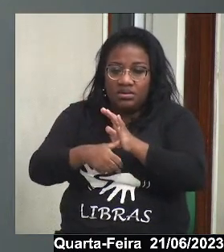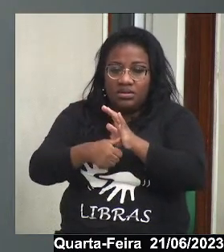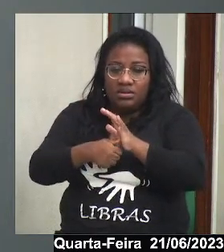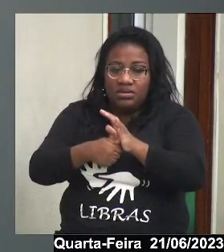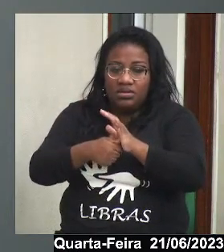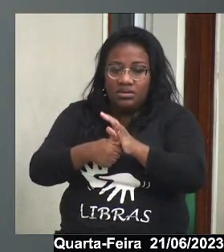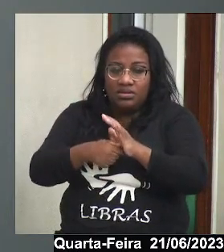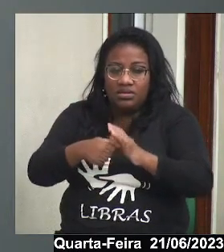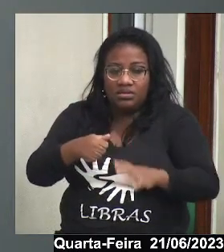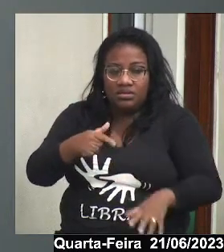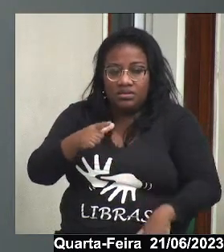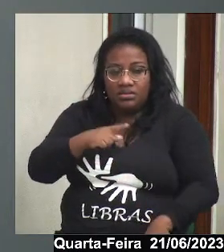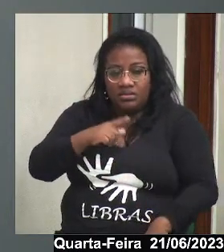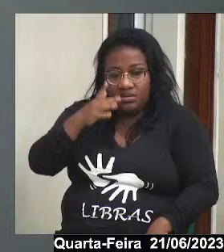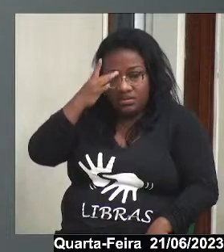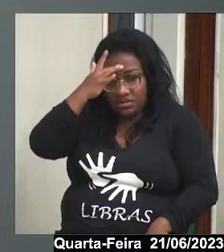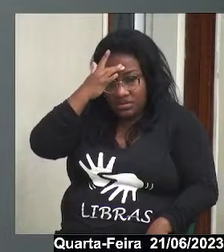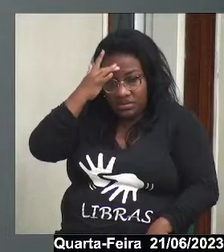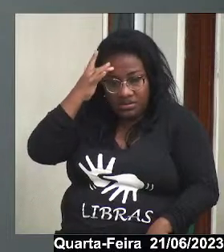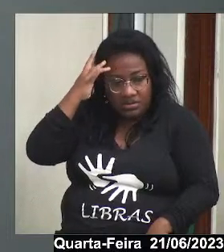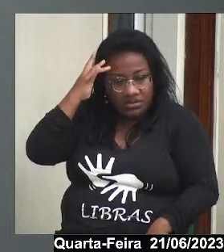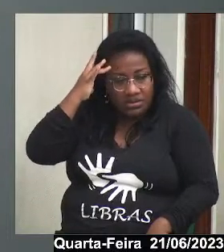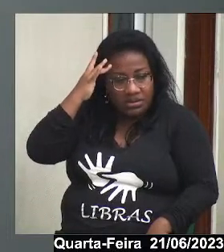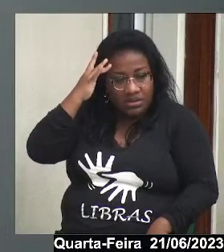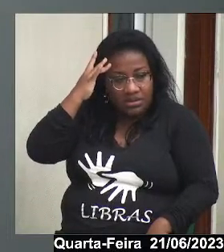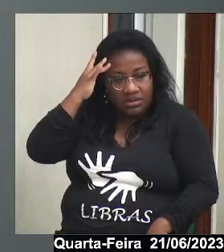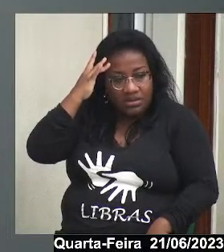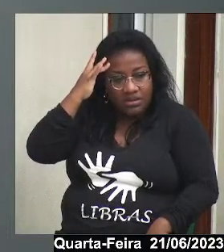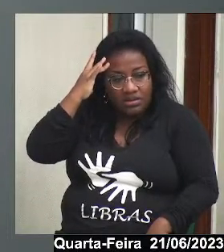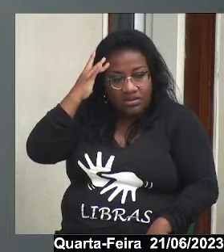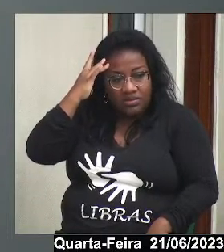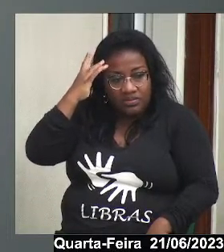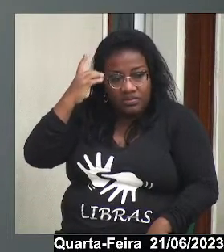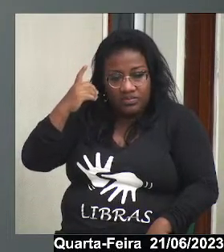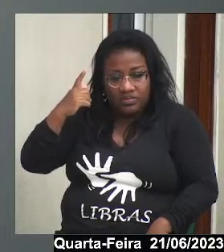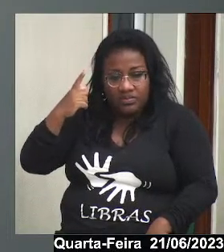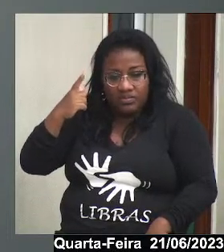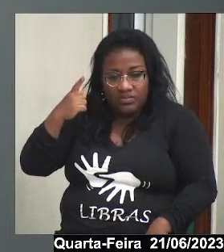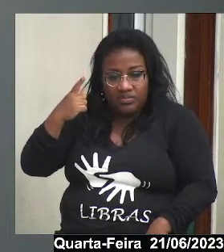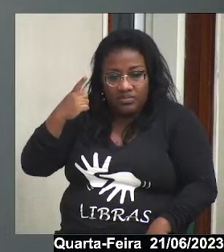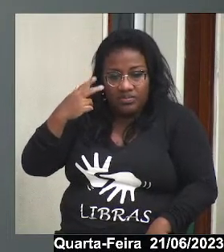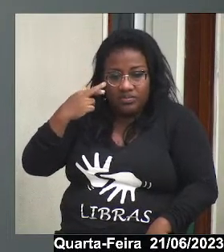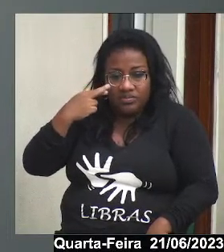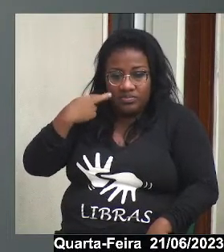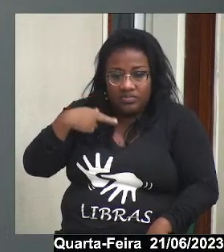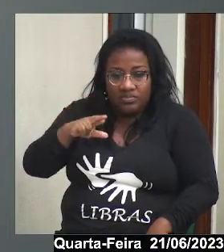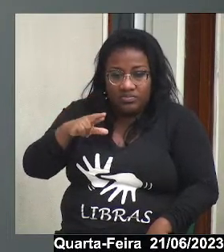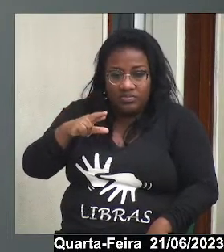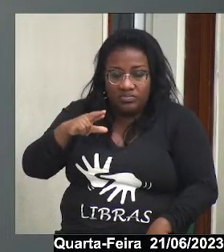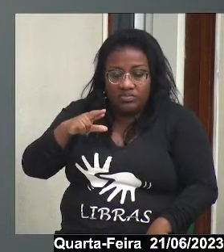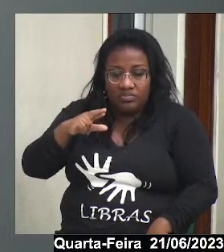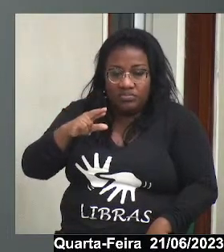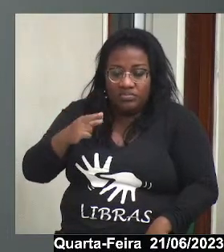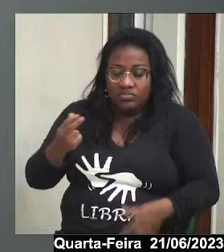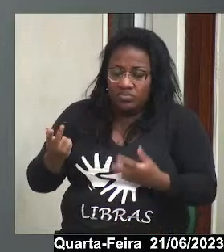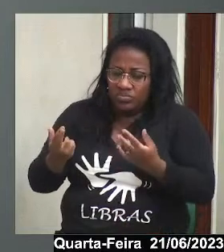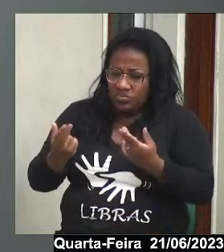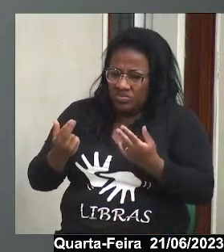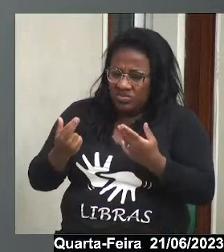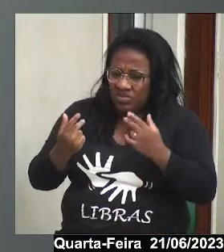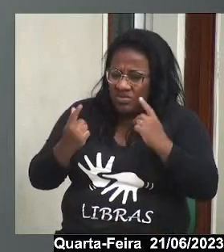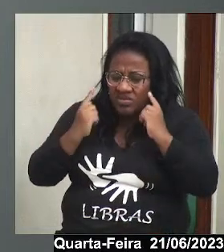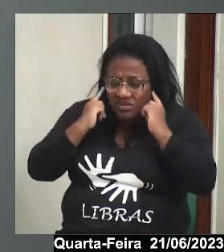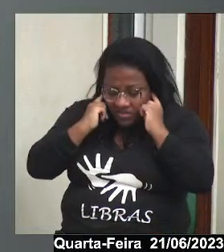Para vocês terem uma ideia, nós tivemos 3 ocorrências graves em nossa região, em menos de um mês, com as mesmas